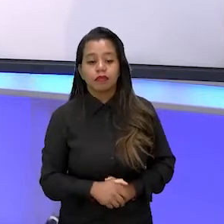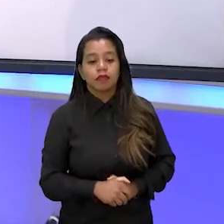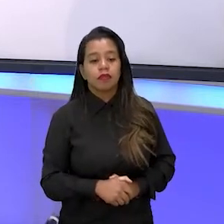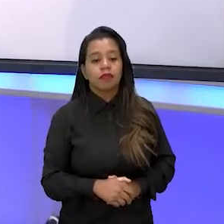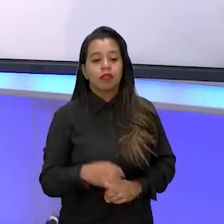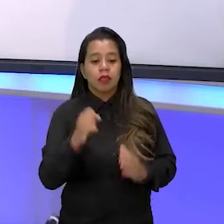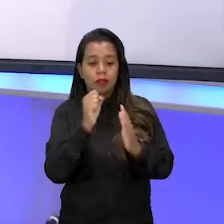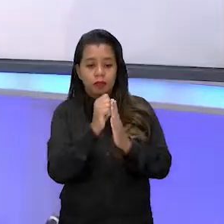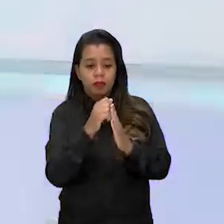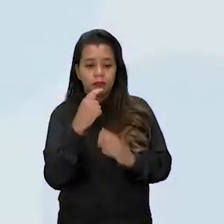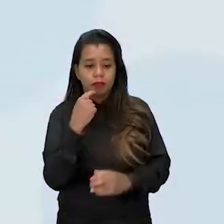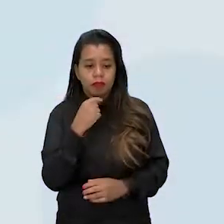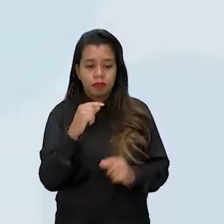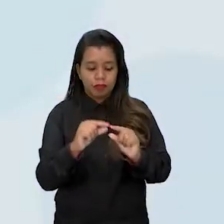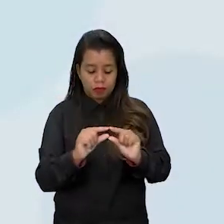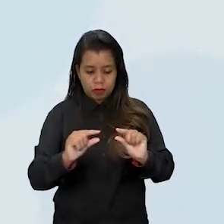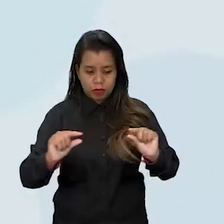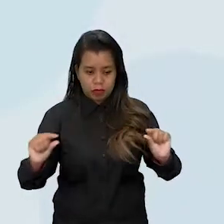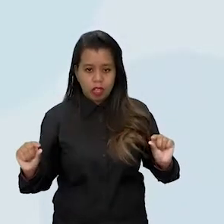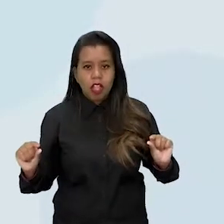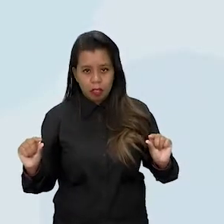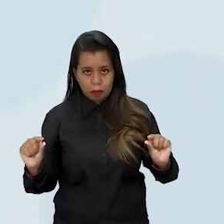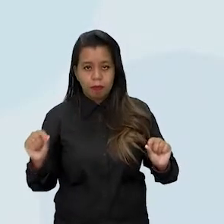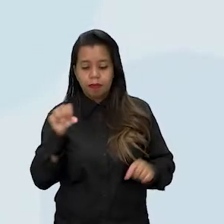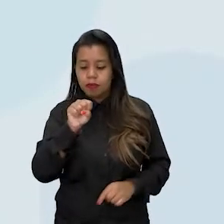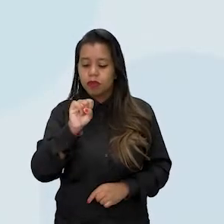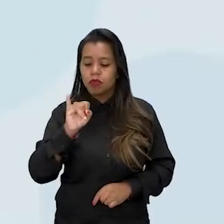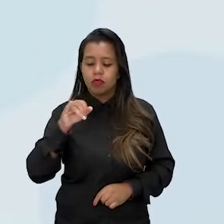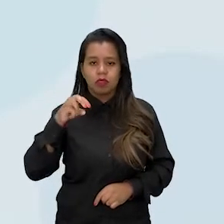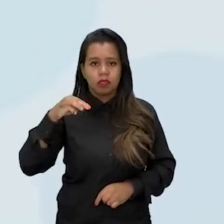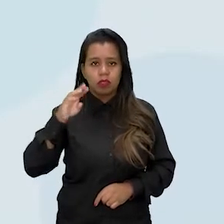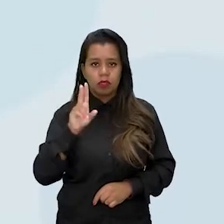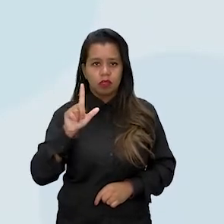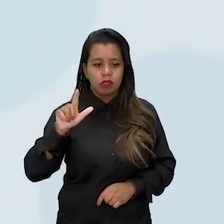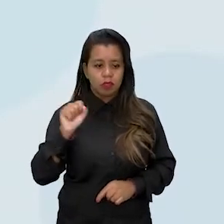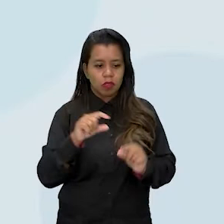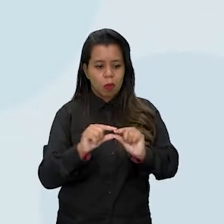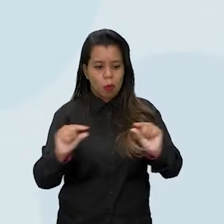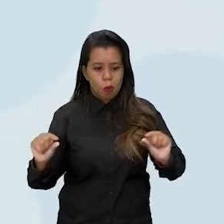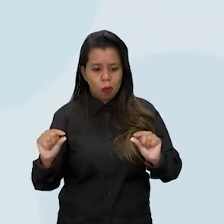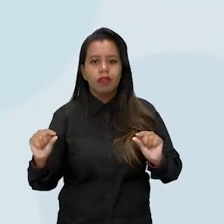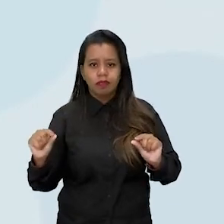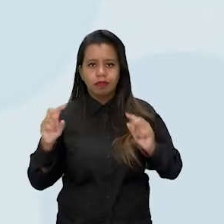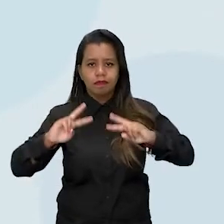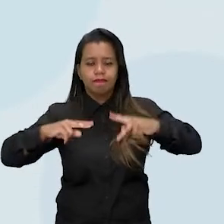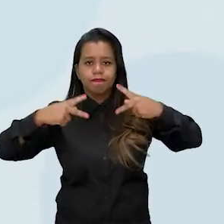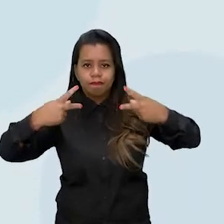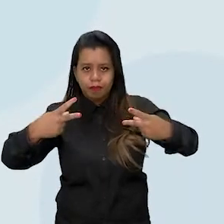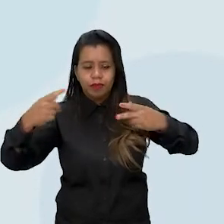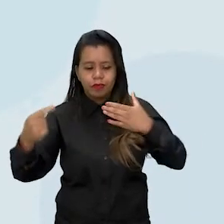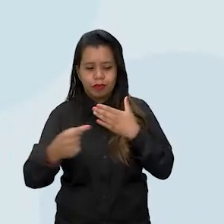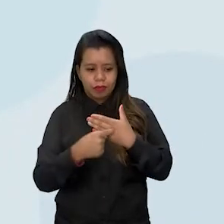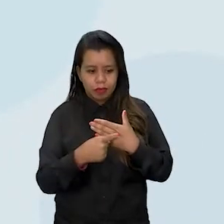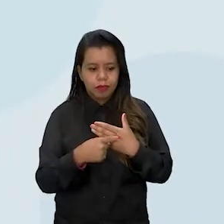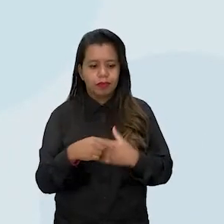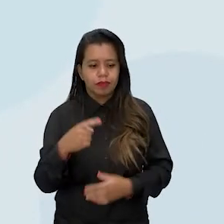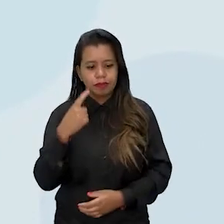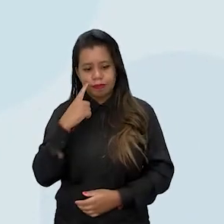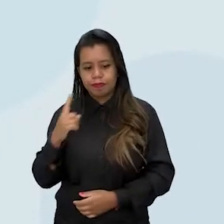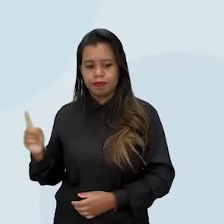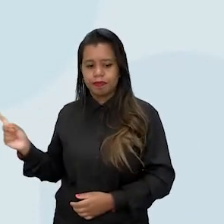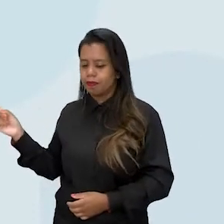encontrar aqui embaixo, eu deixei a referência nesse material, né? E aí a gente vai explorar algumas ideias. Vou até deixar minha caneta